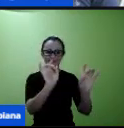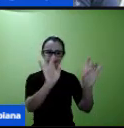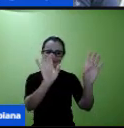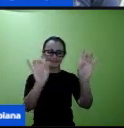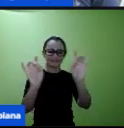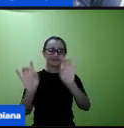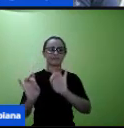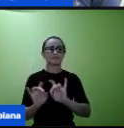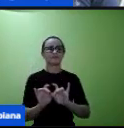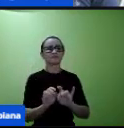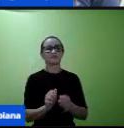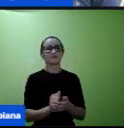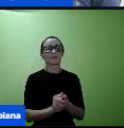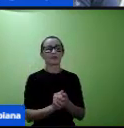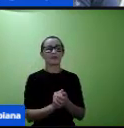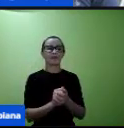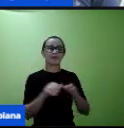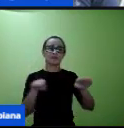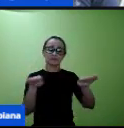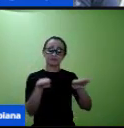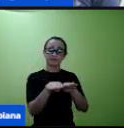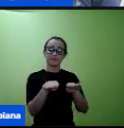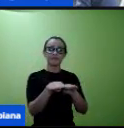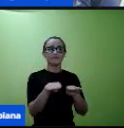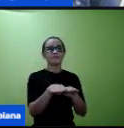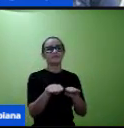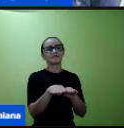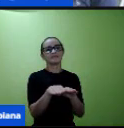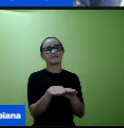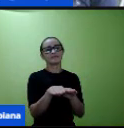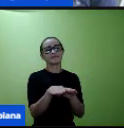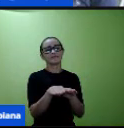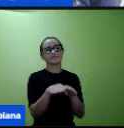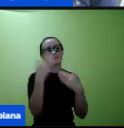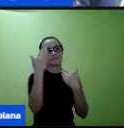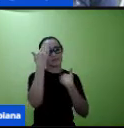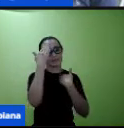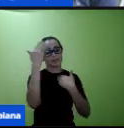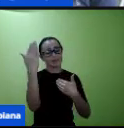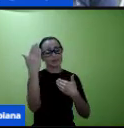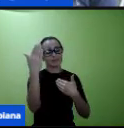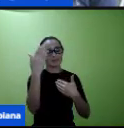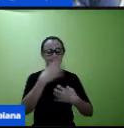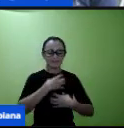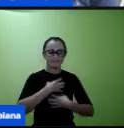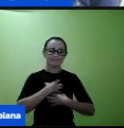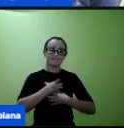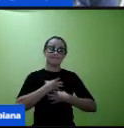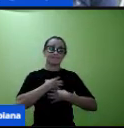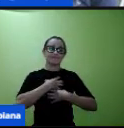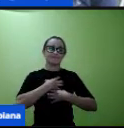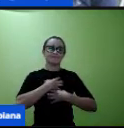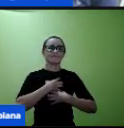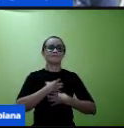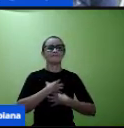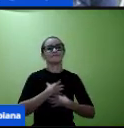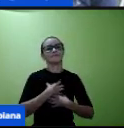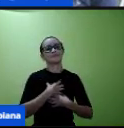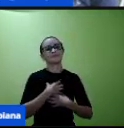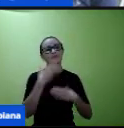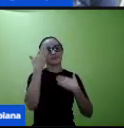Eu também só tenho a agradecer, né, me sinto assim muito feliz e quero agradecer não